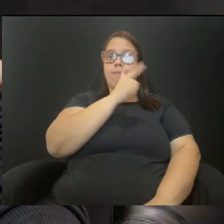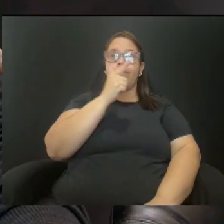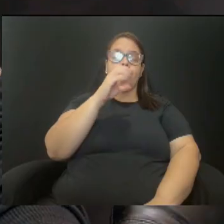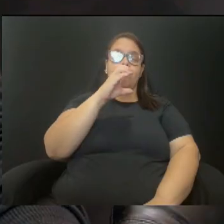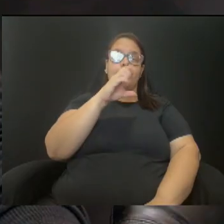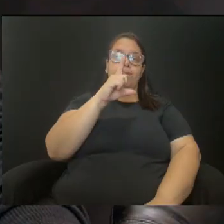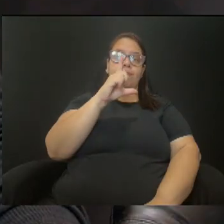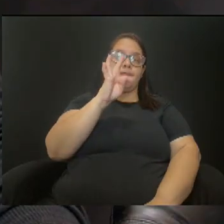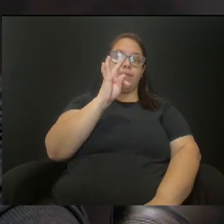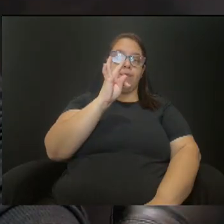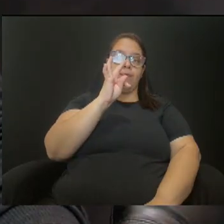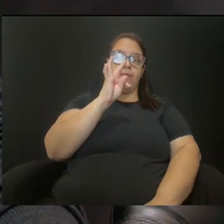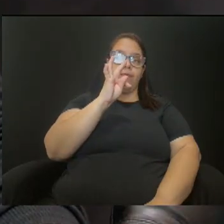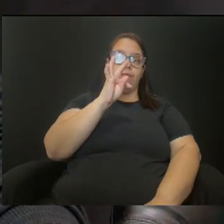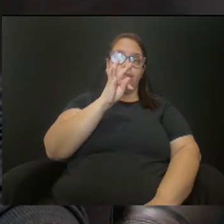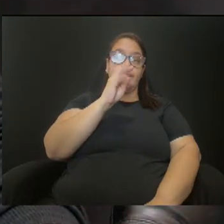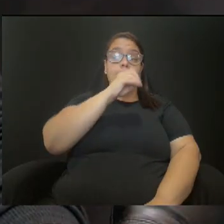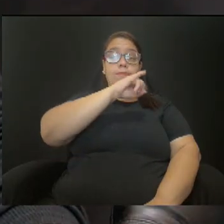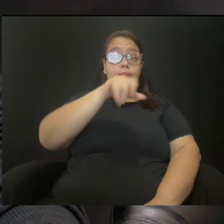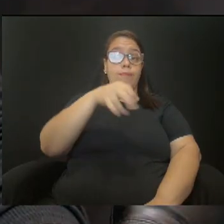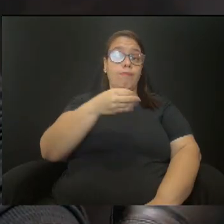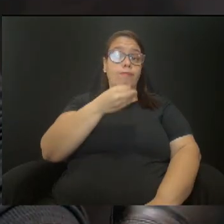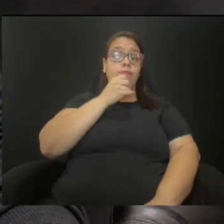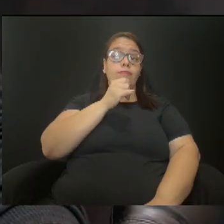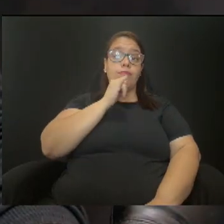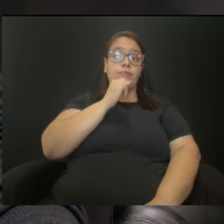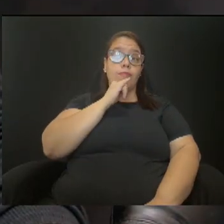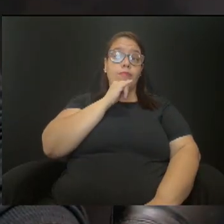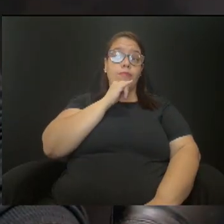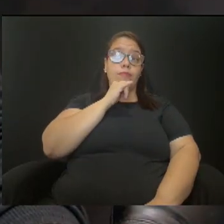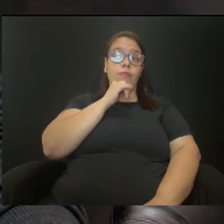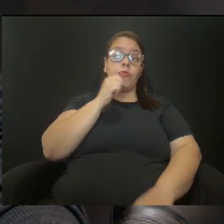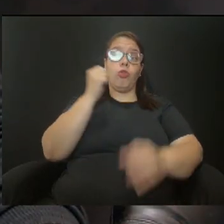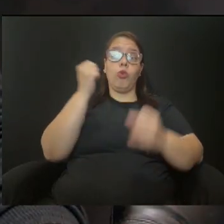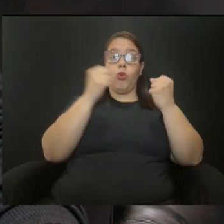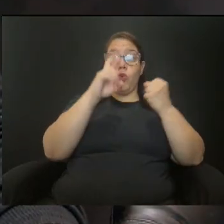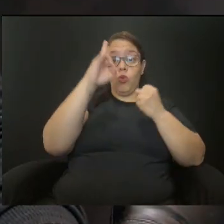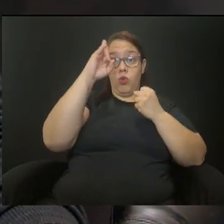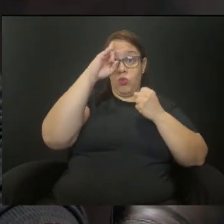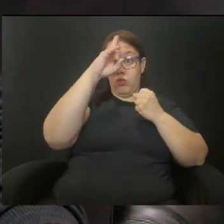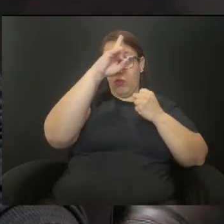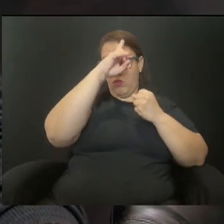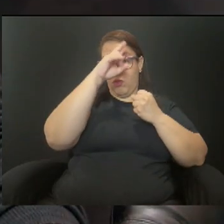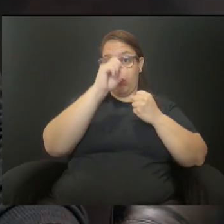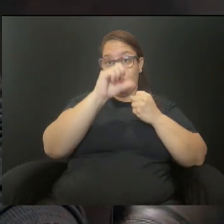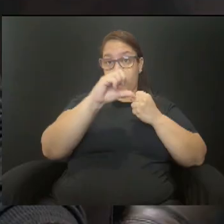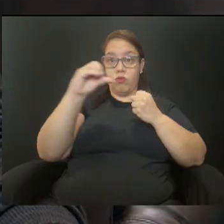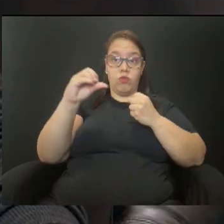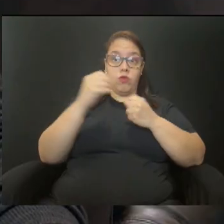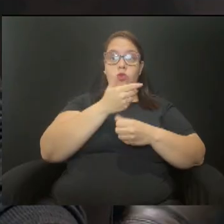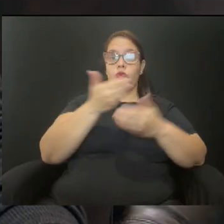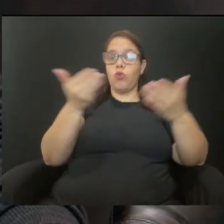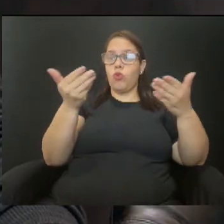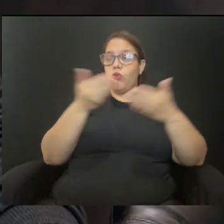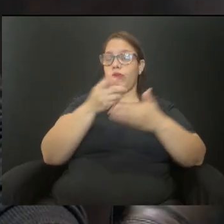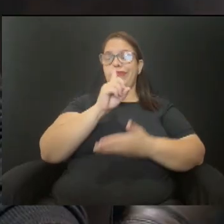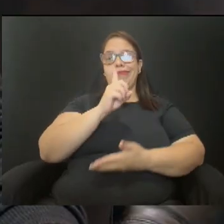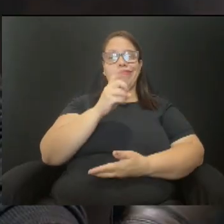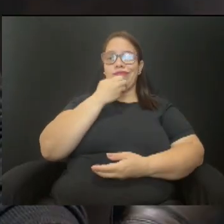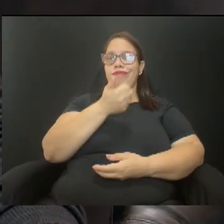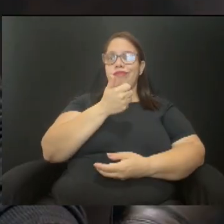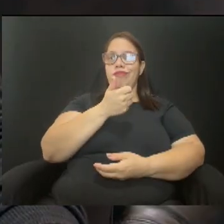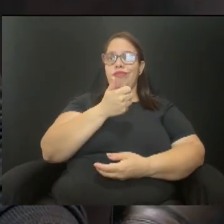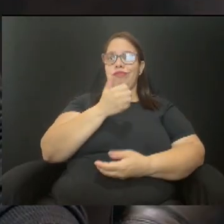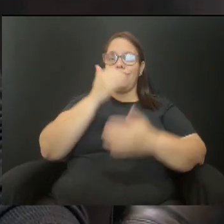outras oportunidades, por exemplo, esses motoristas de aplicativo, que no momento foi bom e hoje não é bom. Então, aonde está a submissão? Você tendo